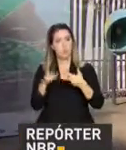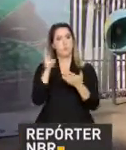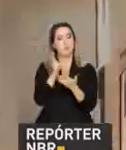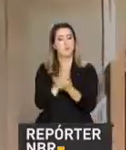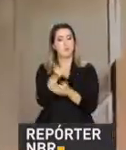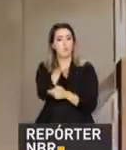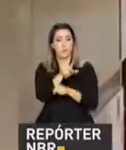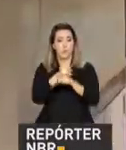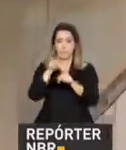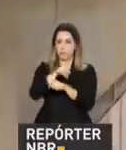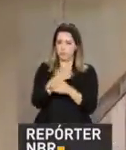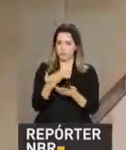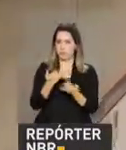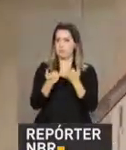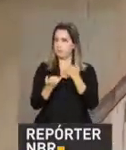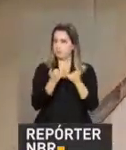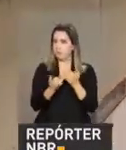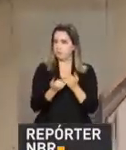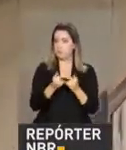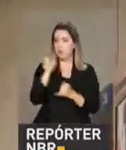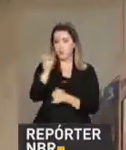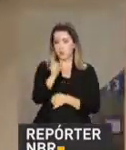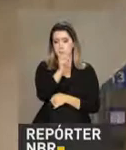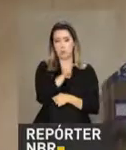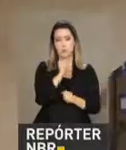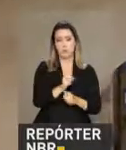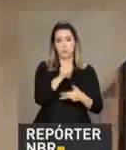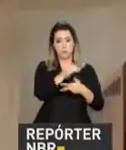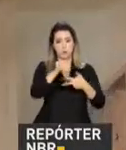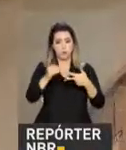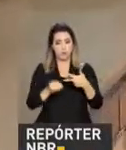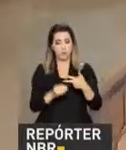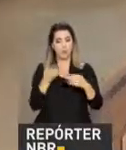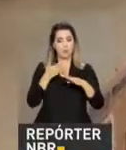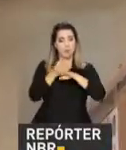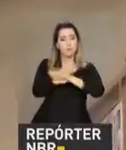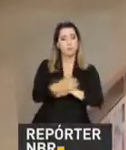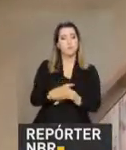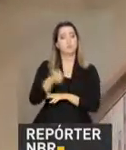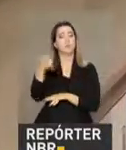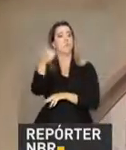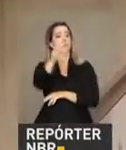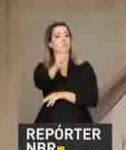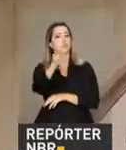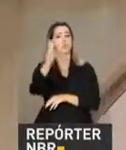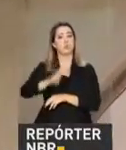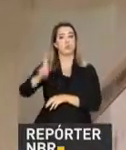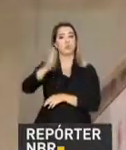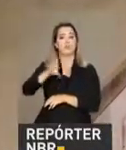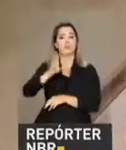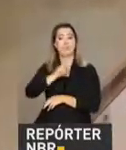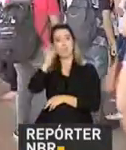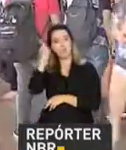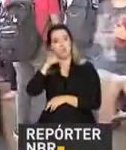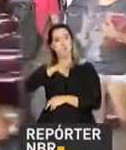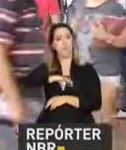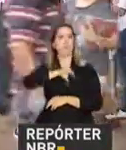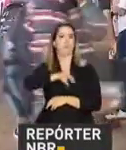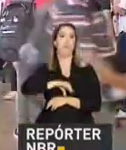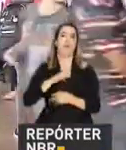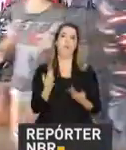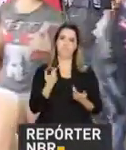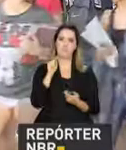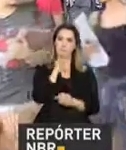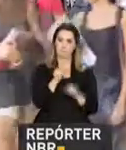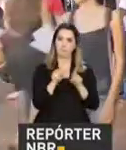exterior. Estudantes brasileiros podem usar a prova do Enem para ingressar em 18 universidades portuguesas. Os